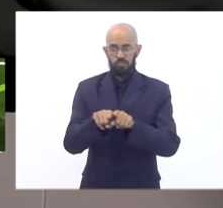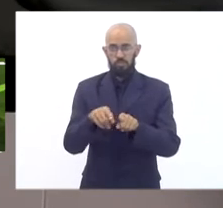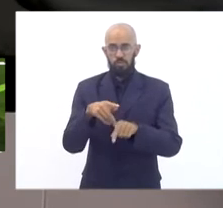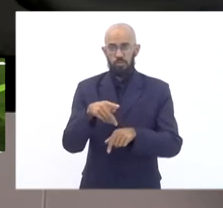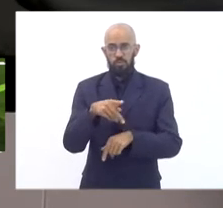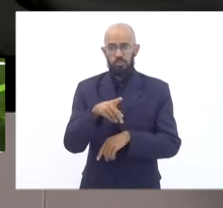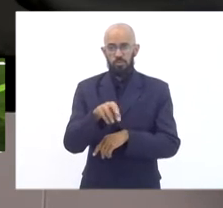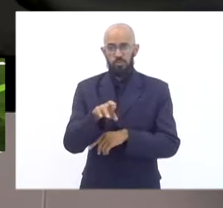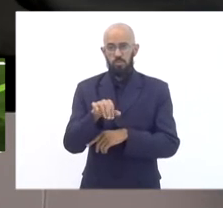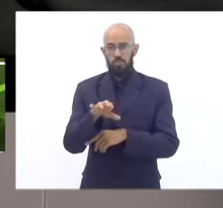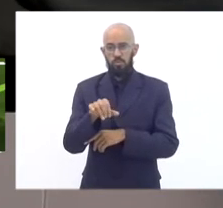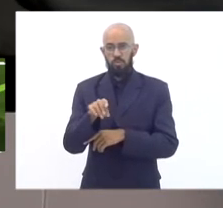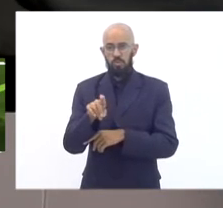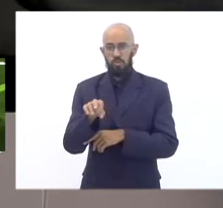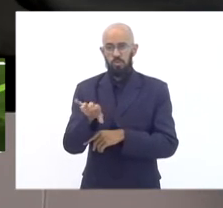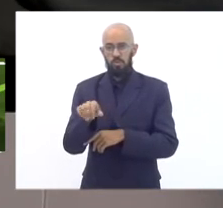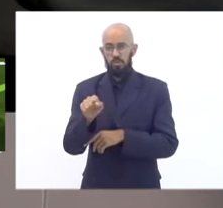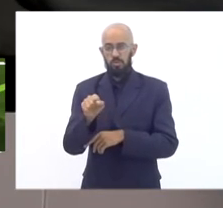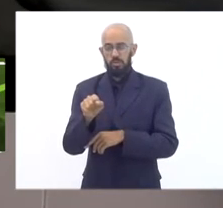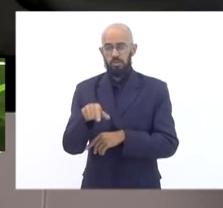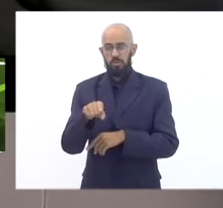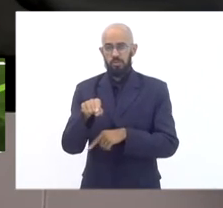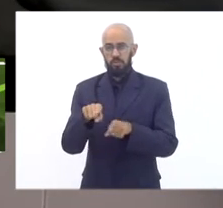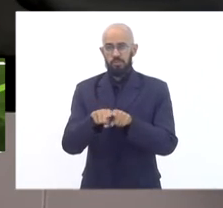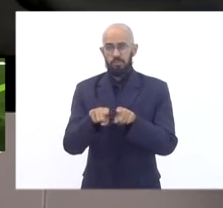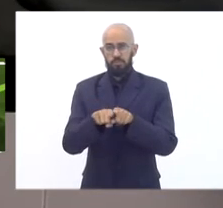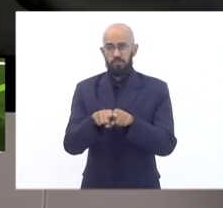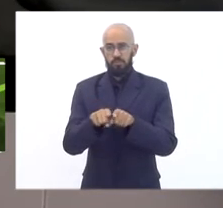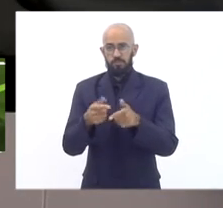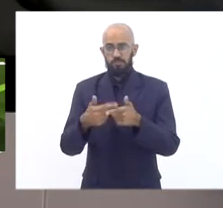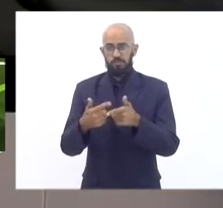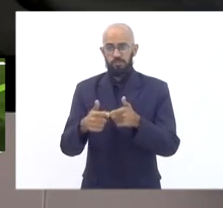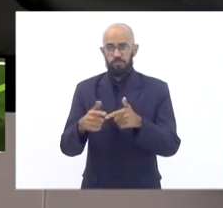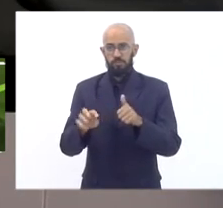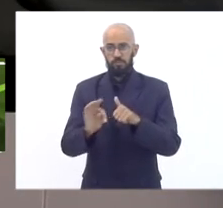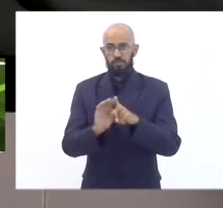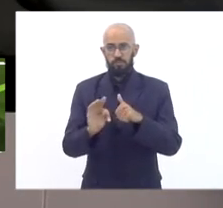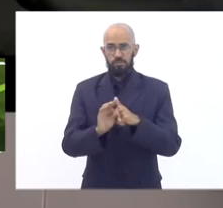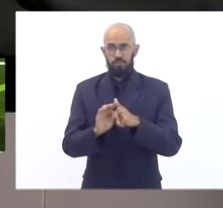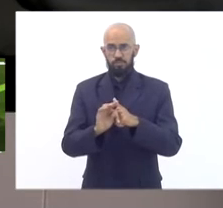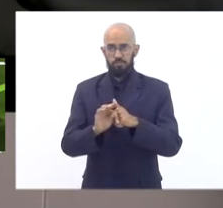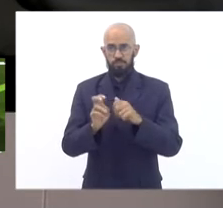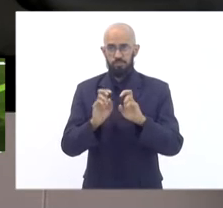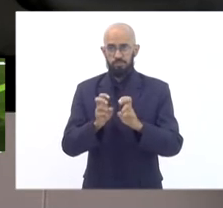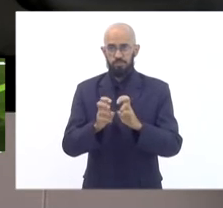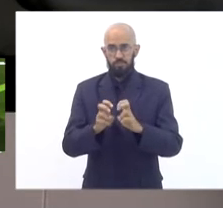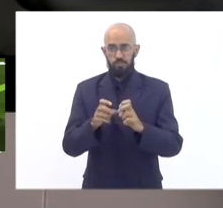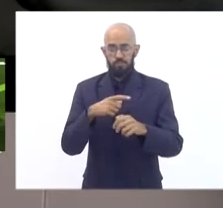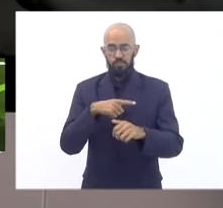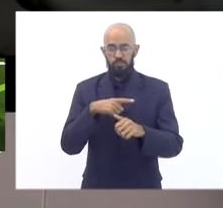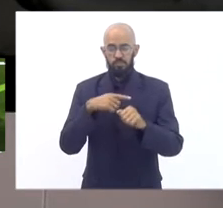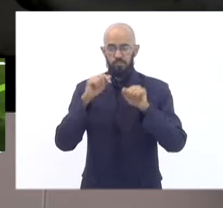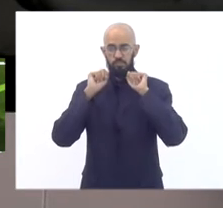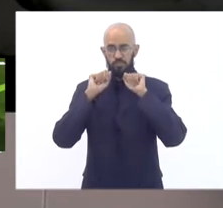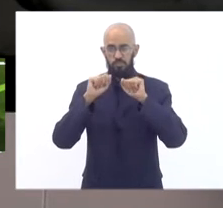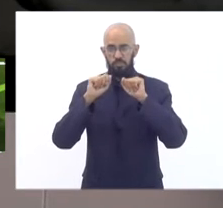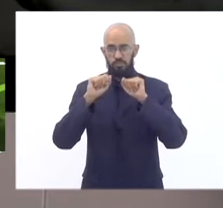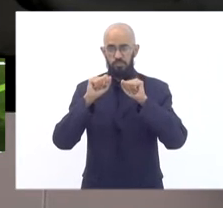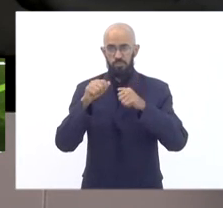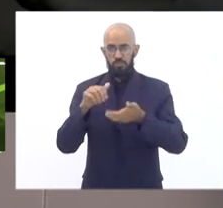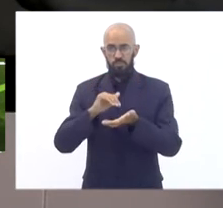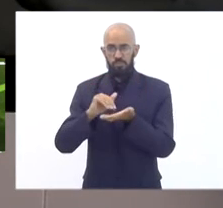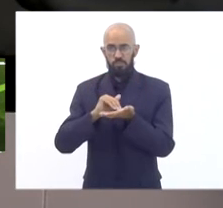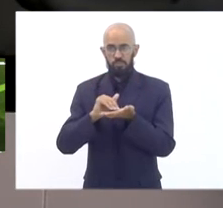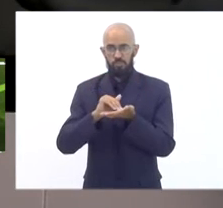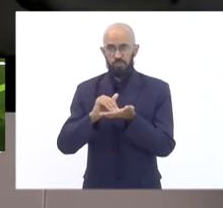E para as questões técnicas relacionadas à ferrovia e a transporte, nós contamos com a assessoria técnica da Secretaria de